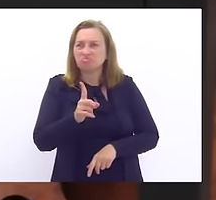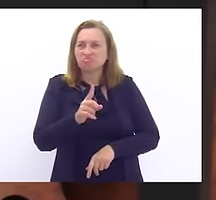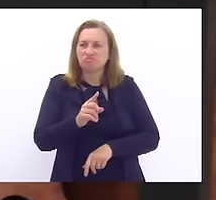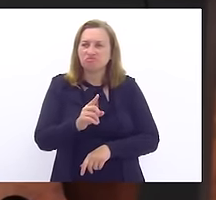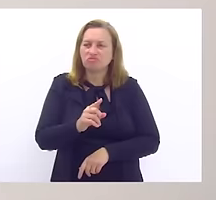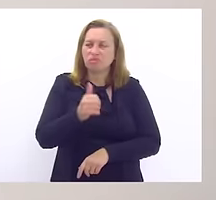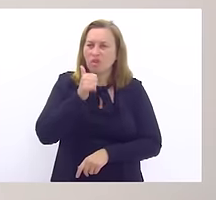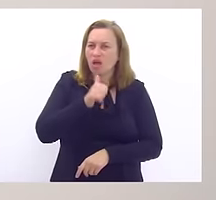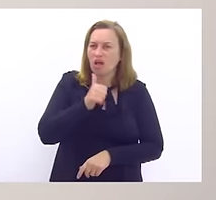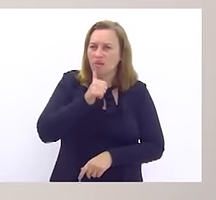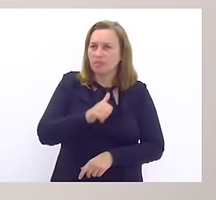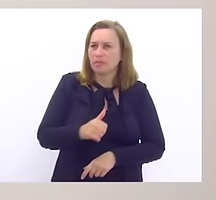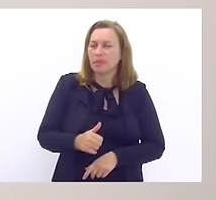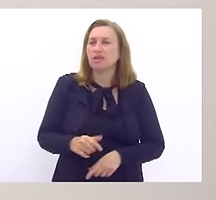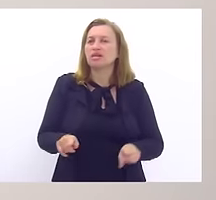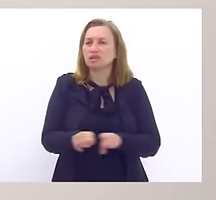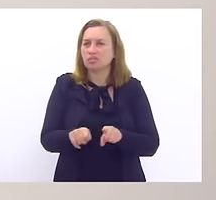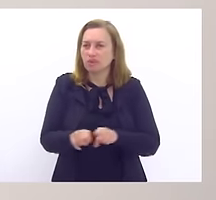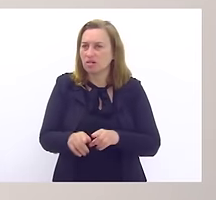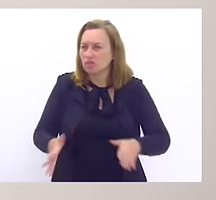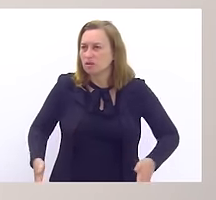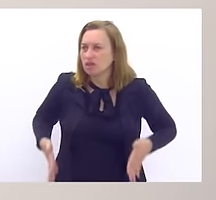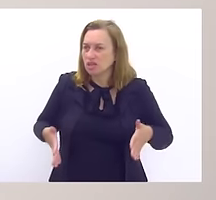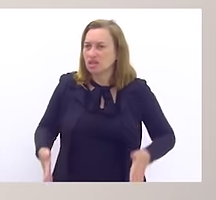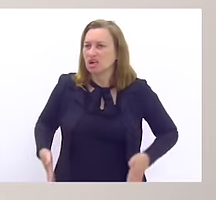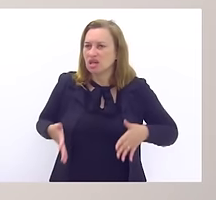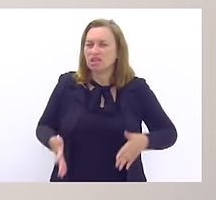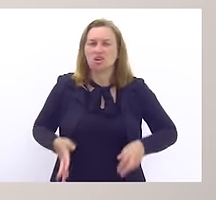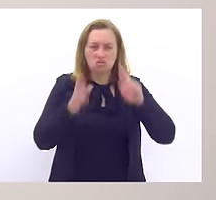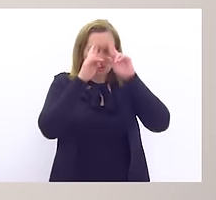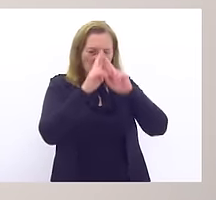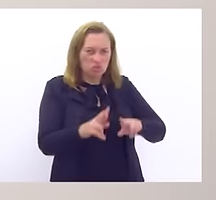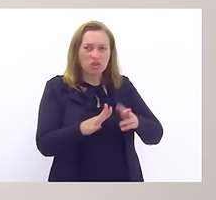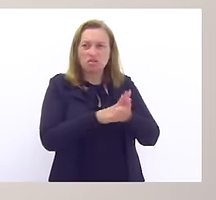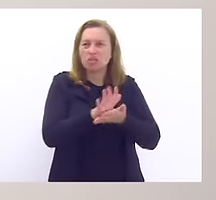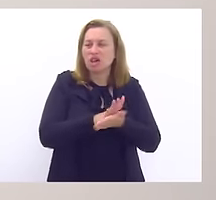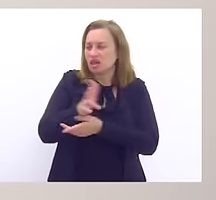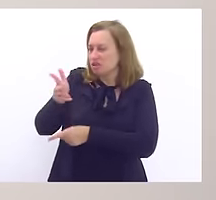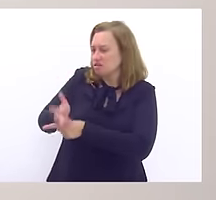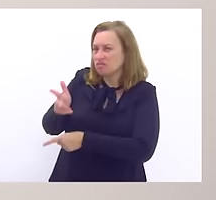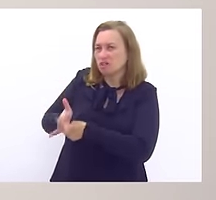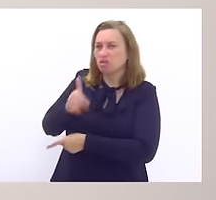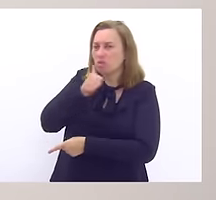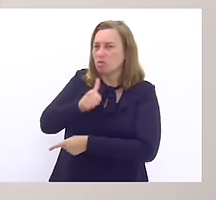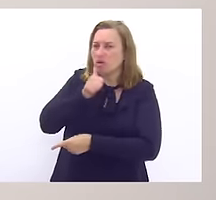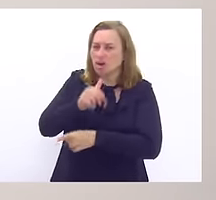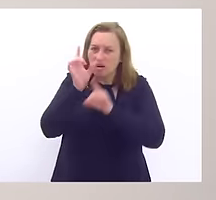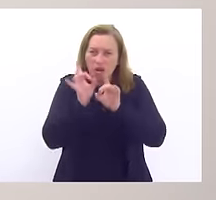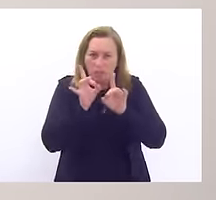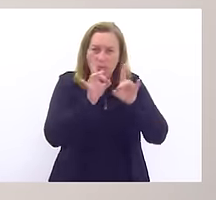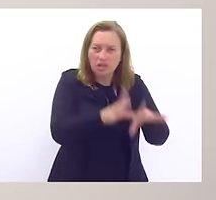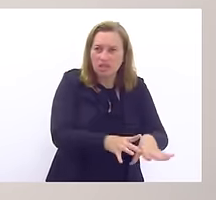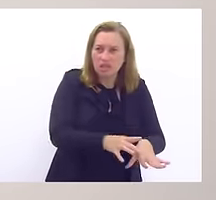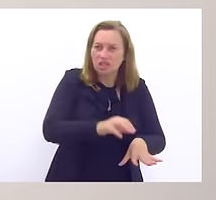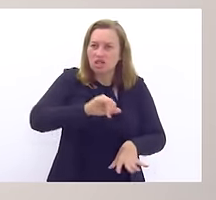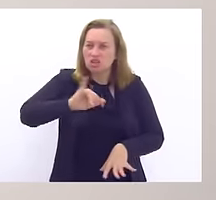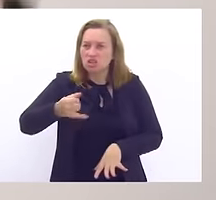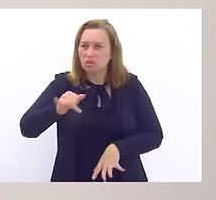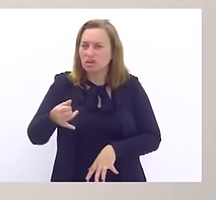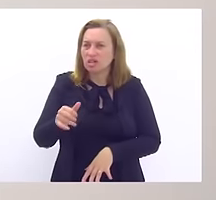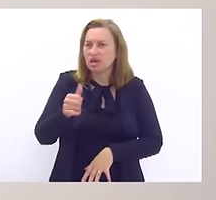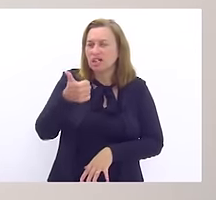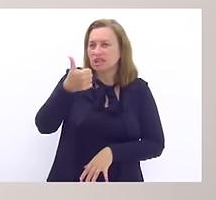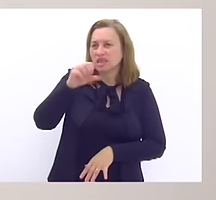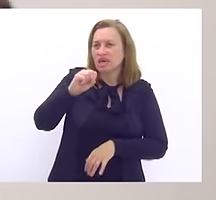para o Detran também nem com cadeirante tem vídeo de uma senhora sendo largada na estrada de abrir 10 horas da noite sem sinal